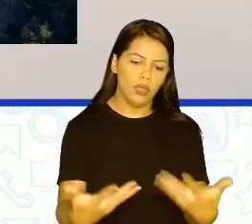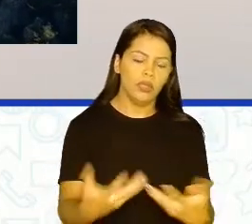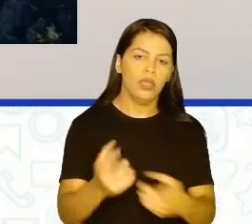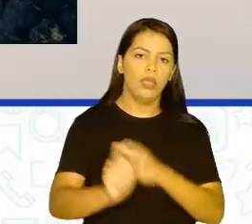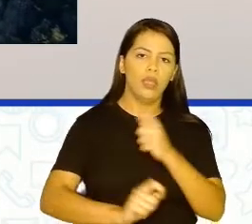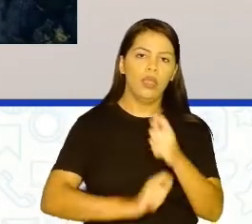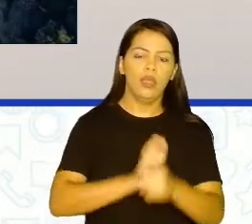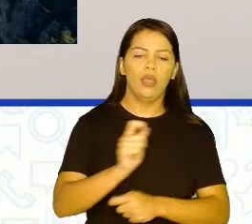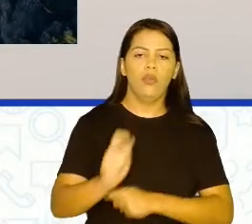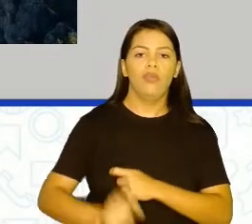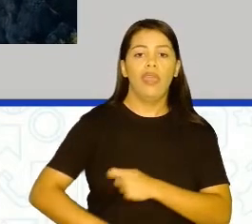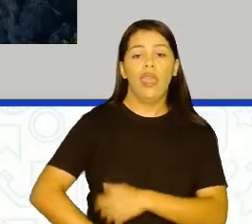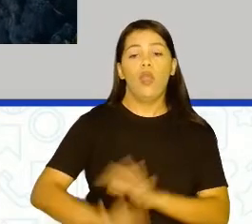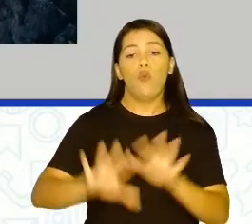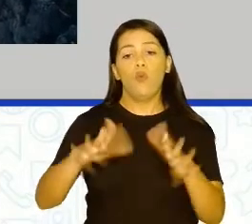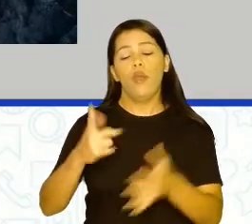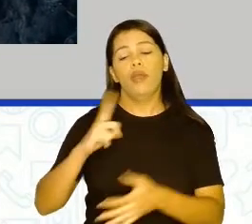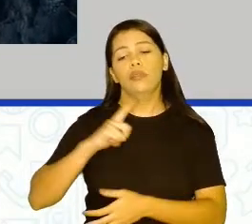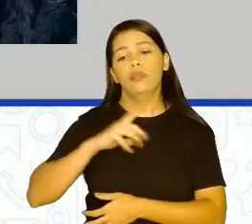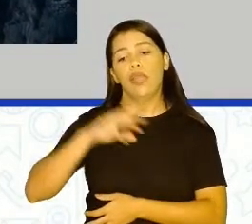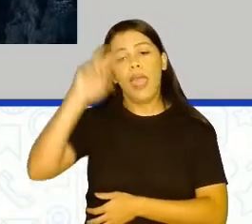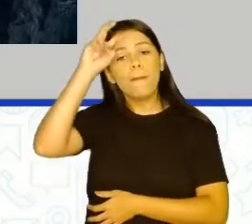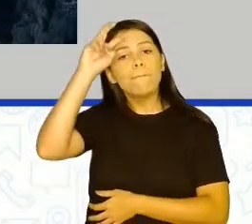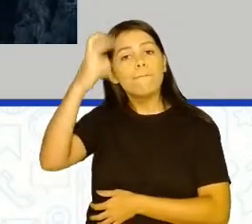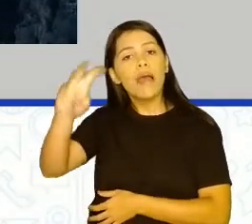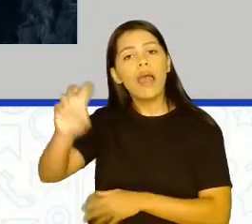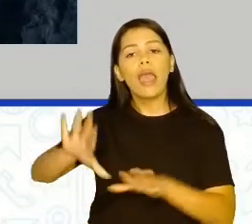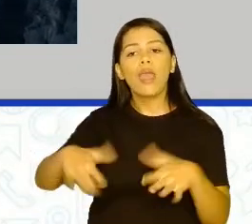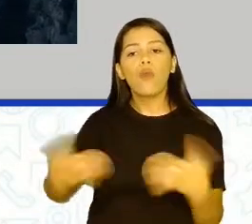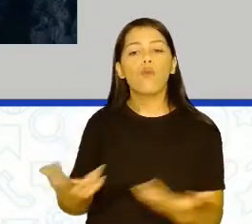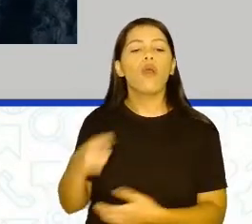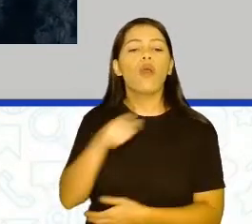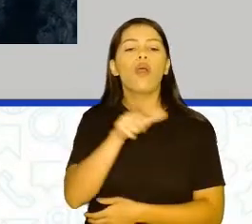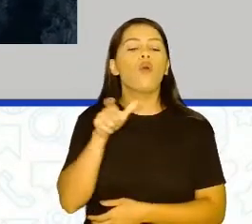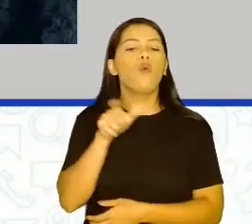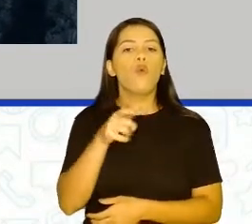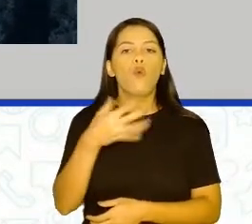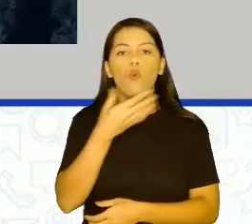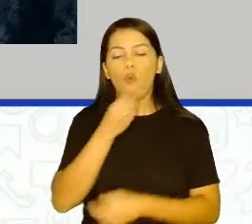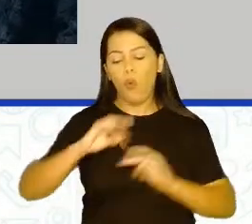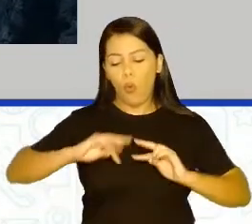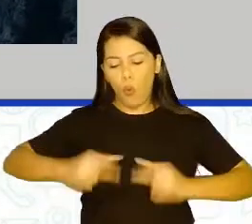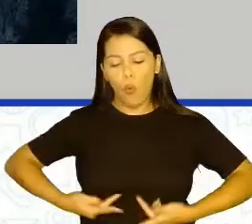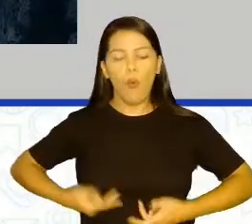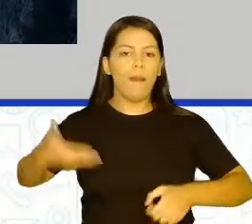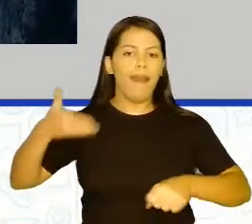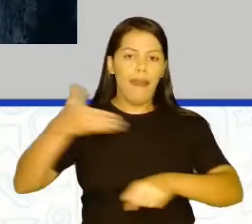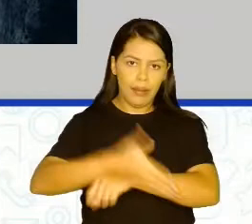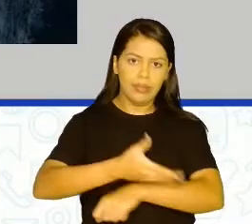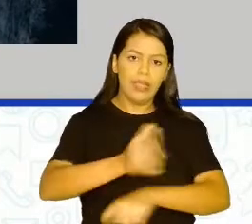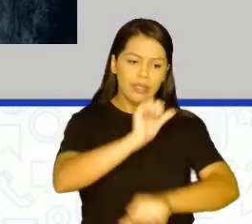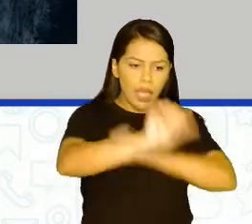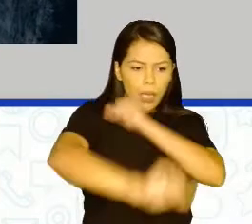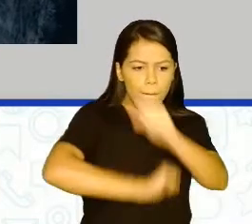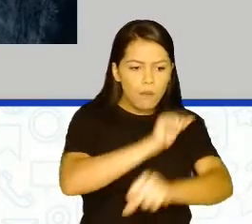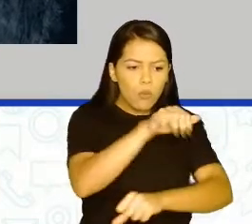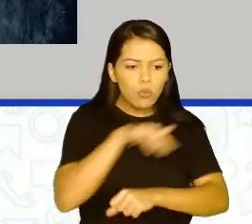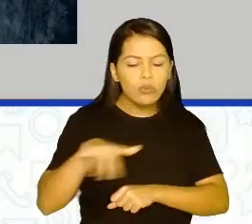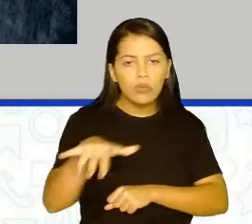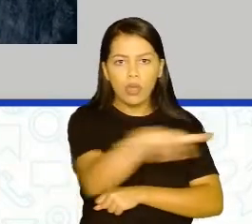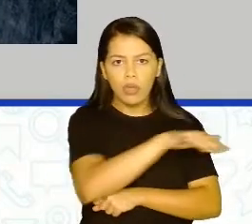ação antrópica. É quando o homem entra e modifica. Que palavrão é esse, professor? É antrópica, a ação do homem, professor. É de palavrão mesmo,